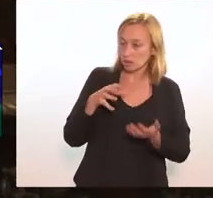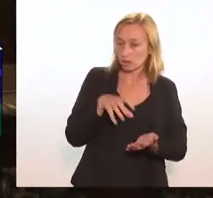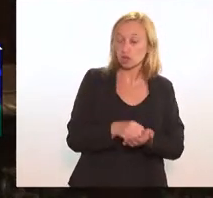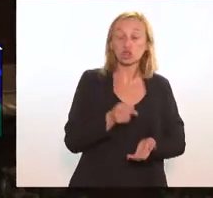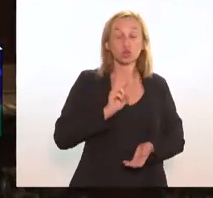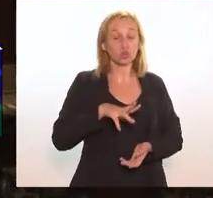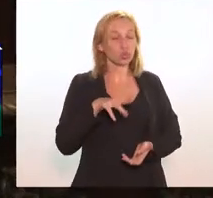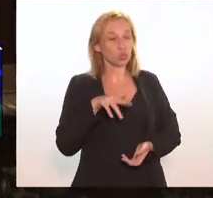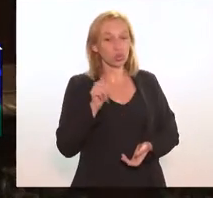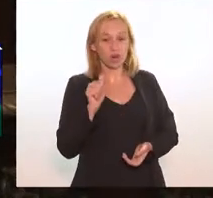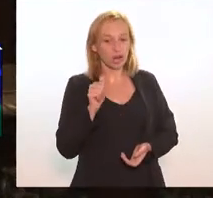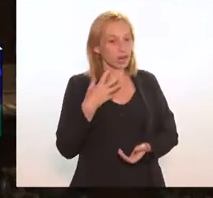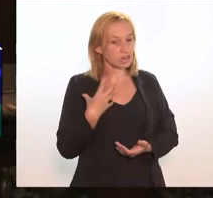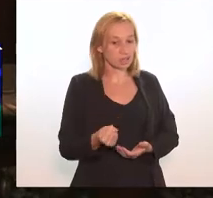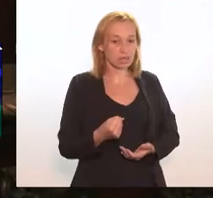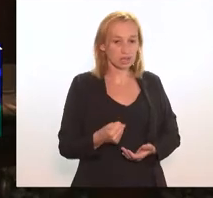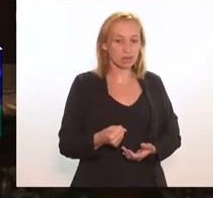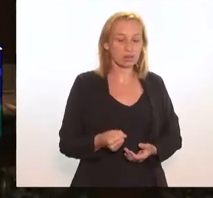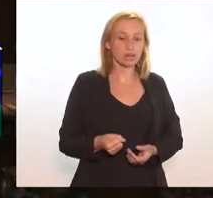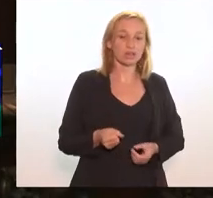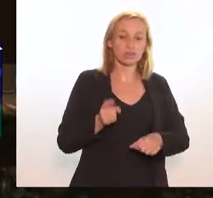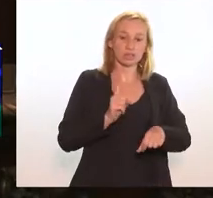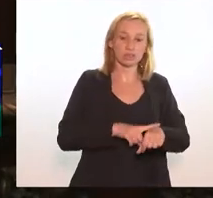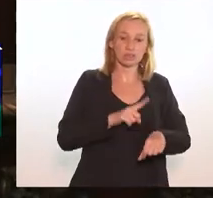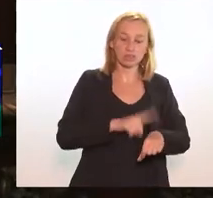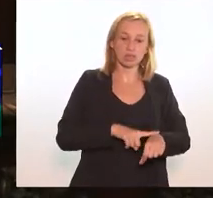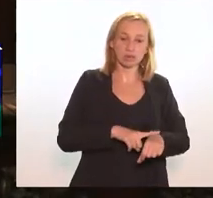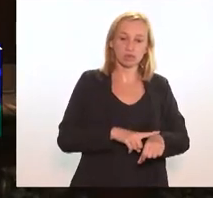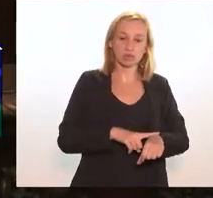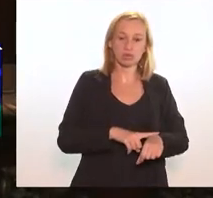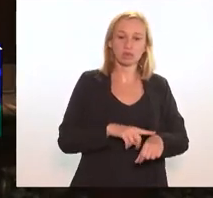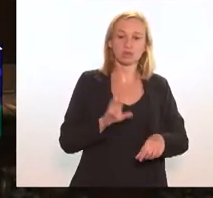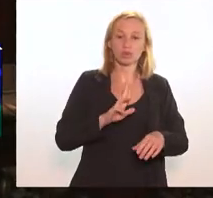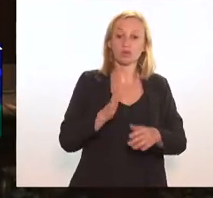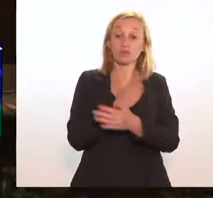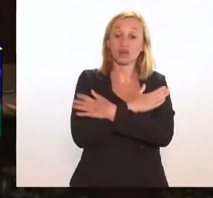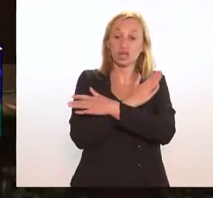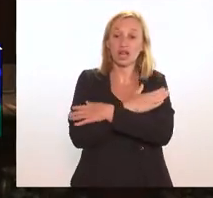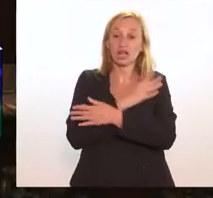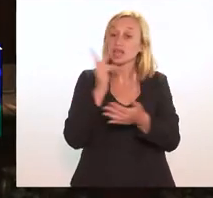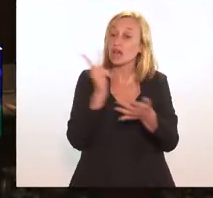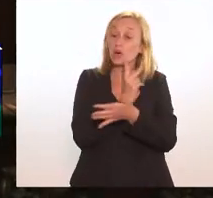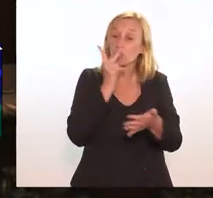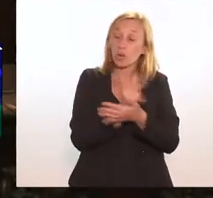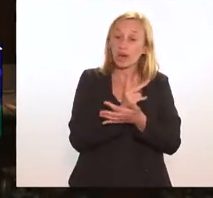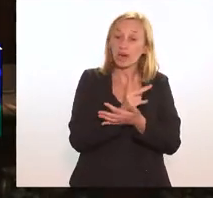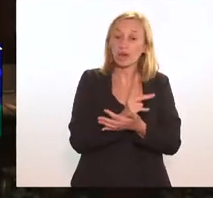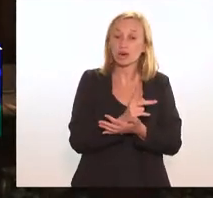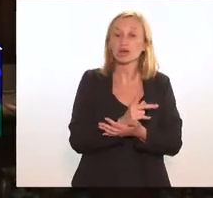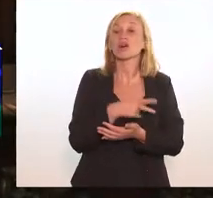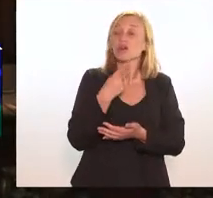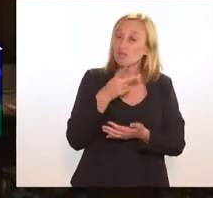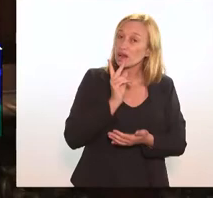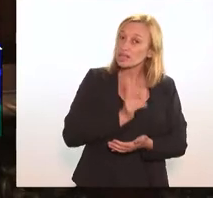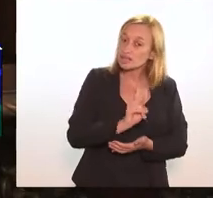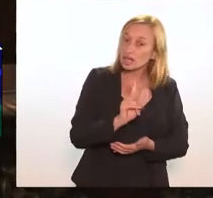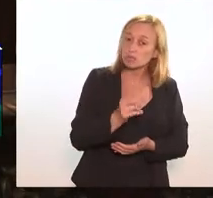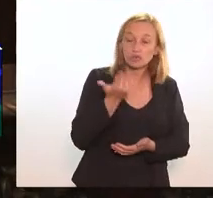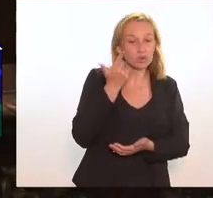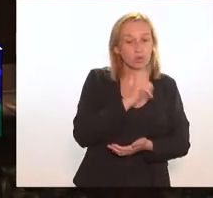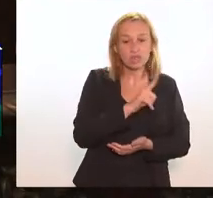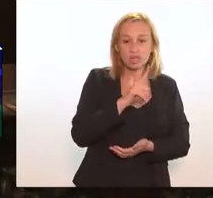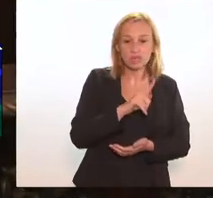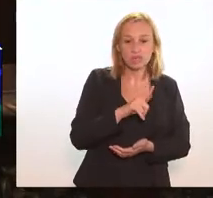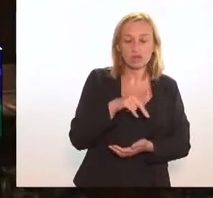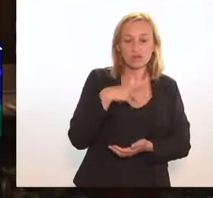eu nunca concordei que esse tempo fosse chamado de feriado. É um erro, eu falei o tempo todo aqui, mas não consegui fazer com que